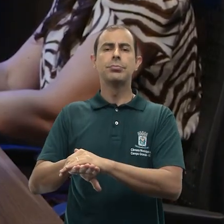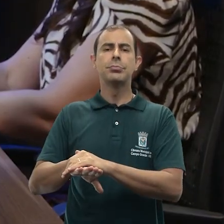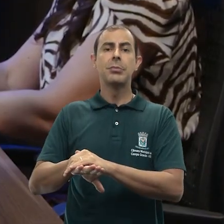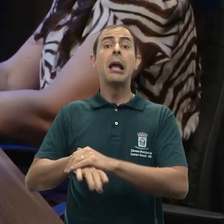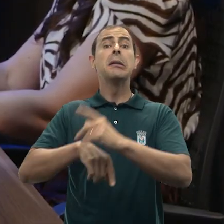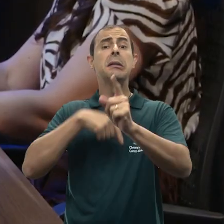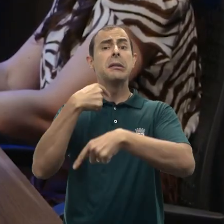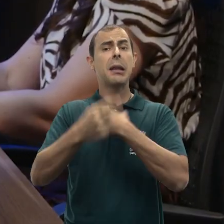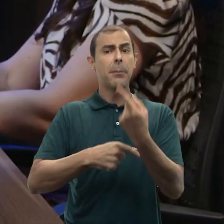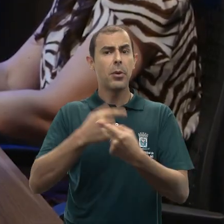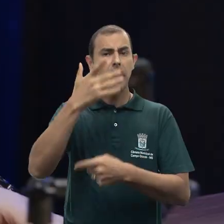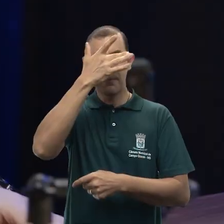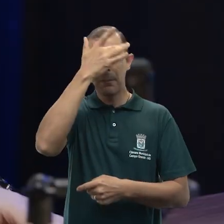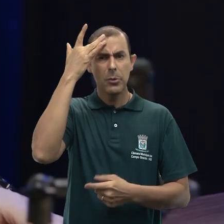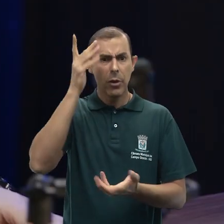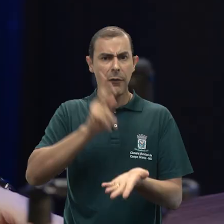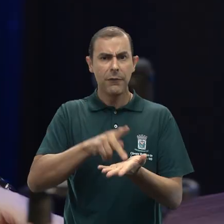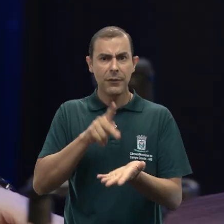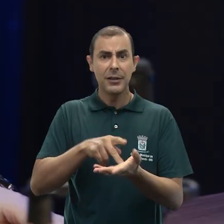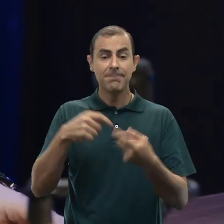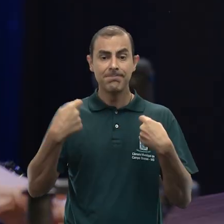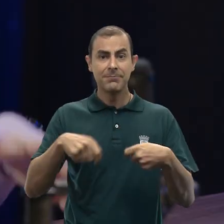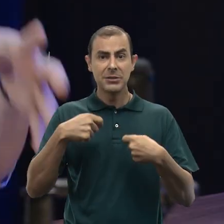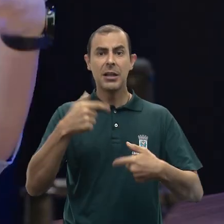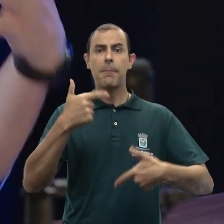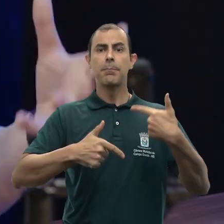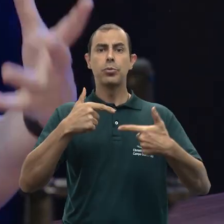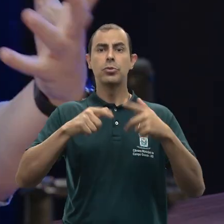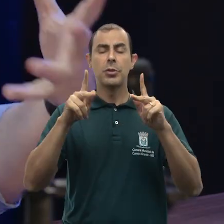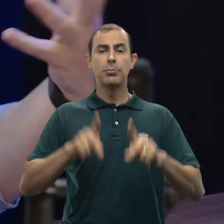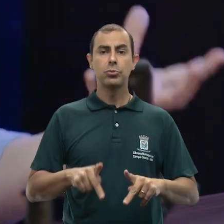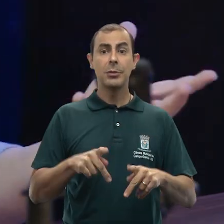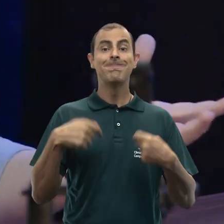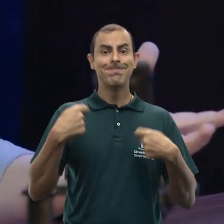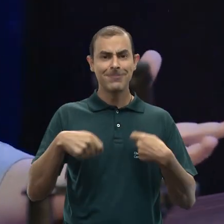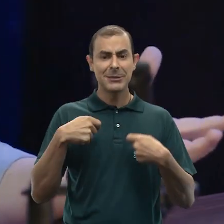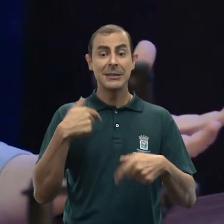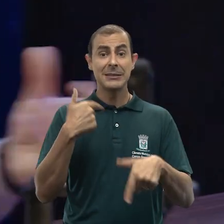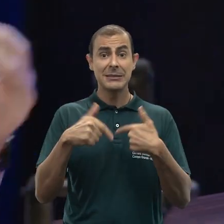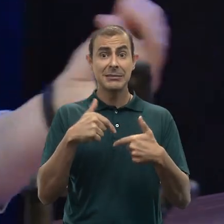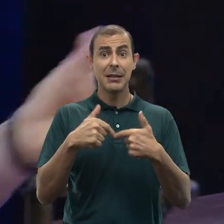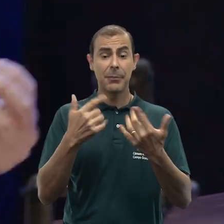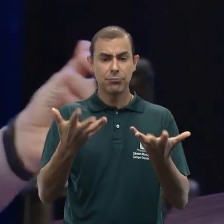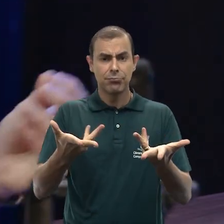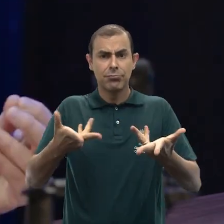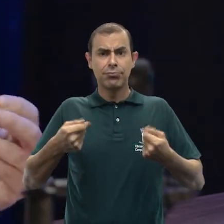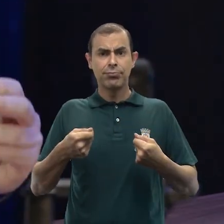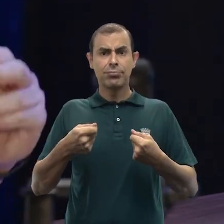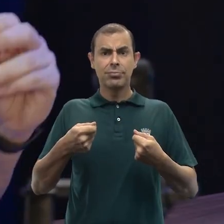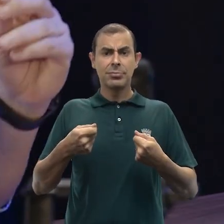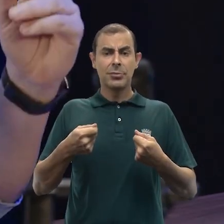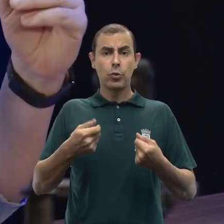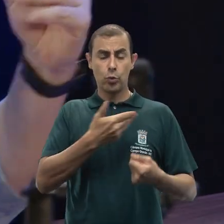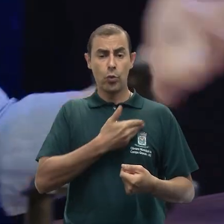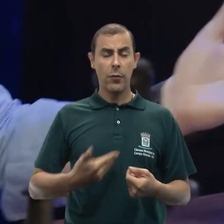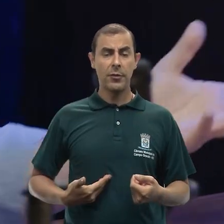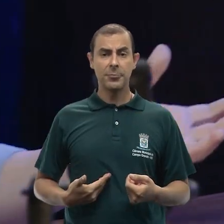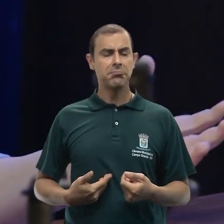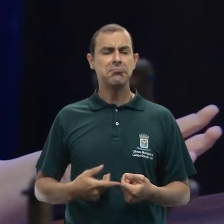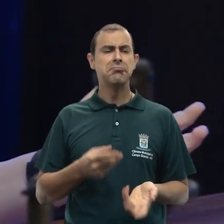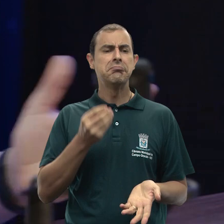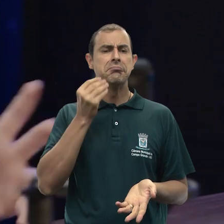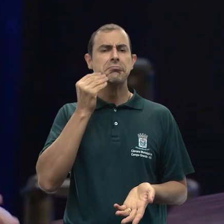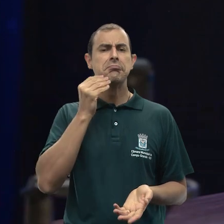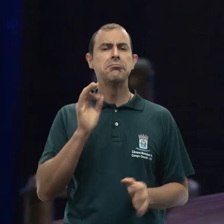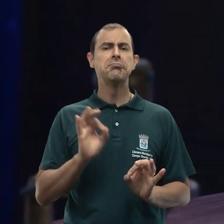na ponta, as pessoas que precisam da política pública, precisam do serviço eficiente do Estado, não sentem a